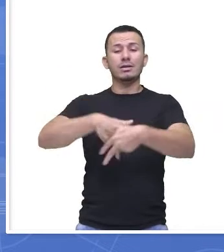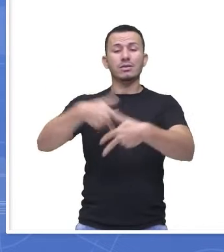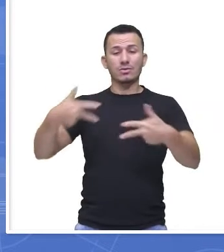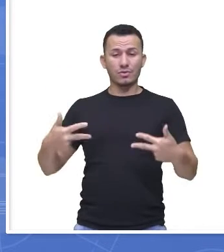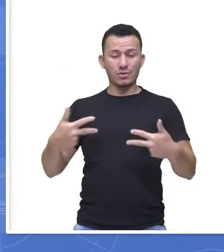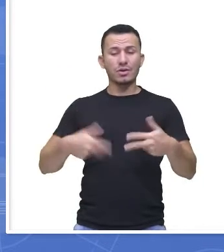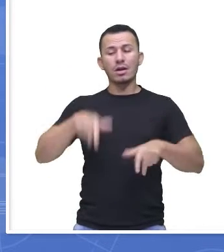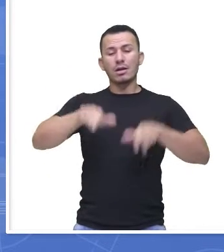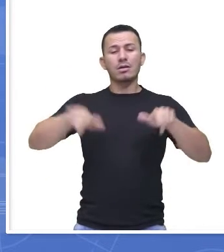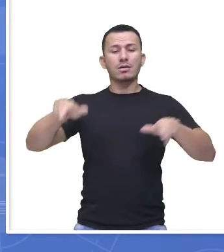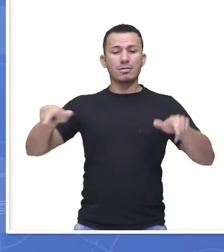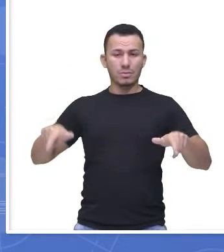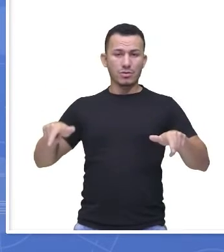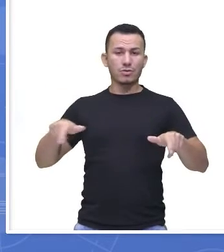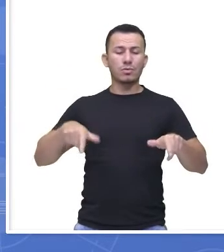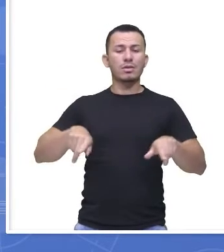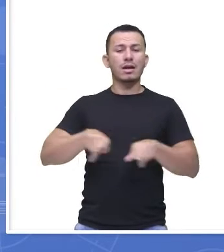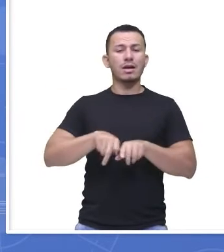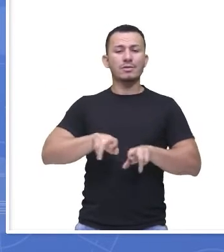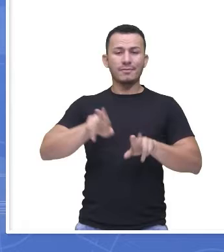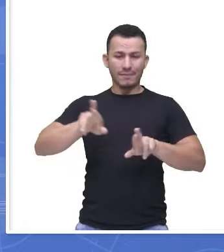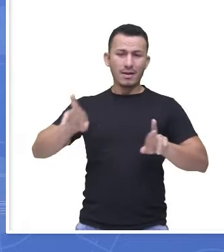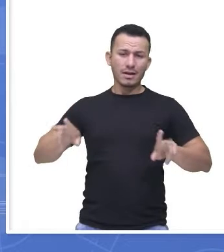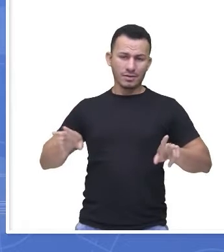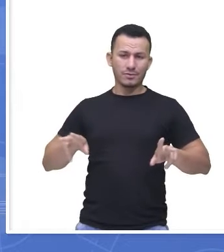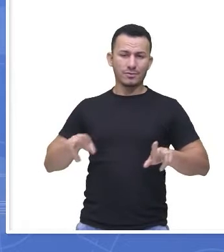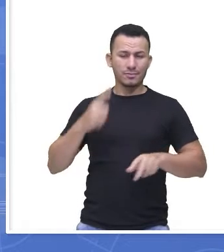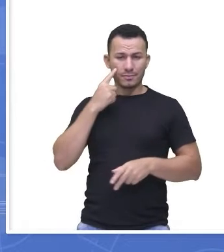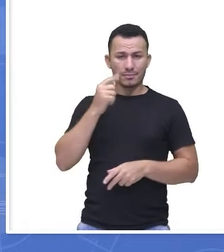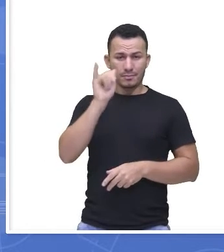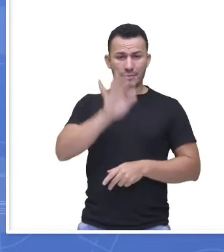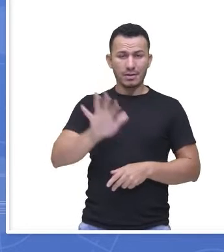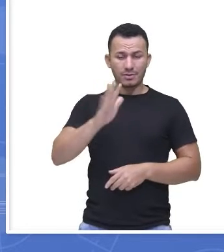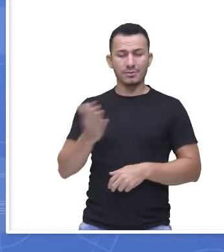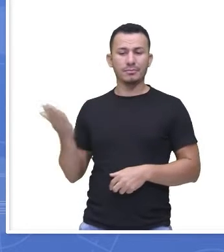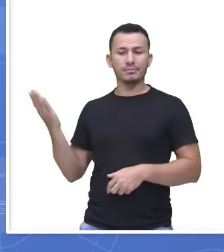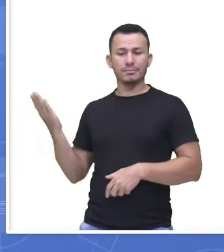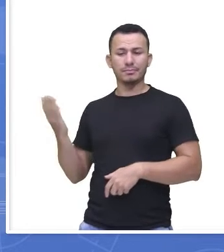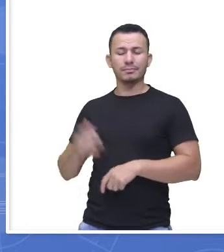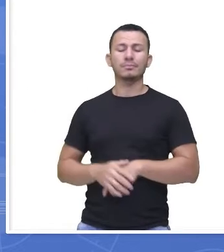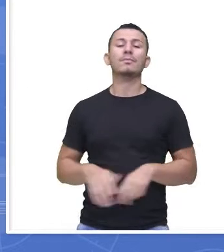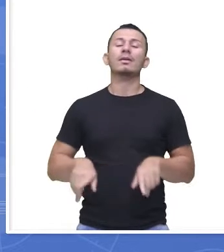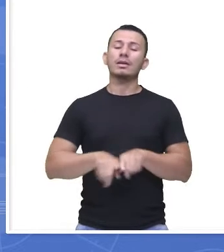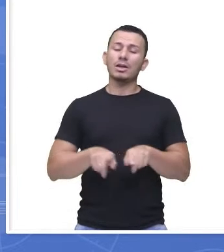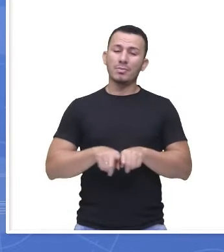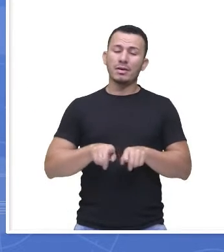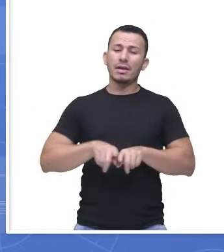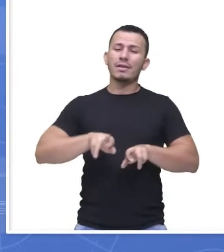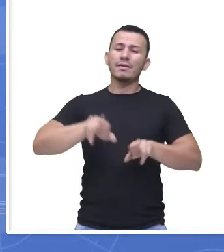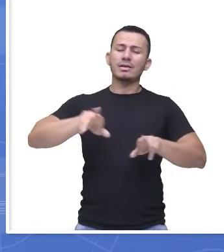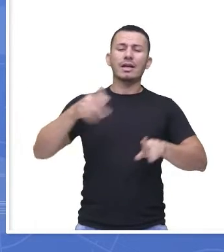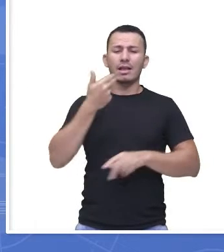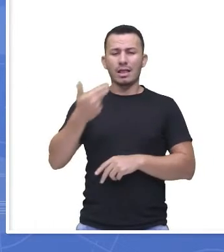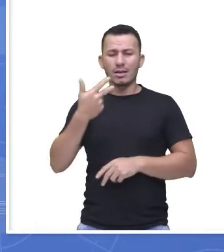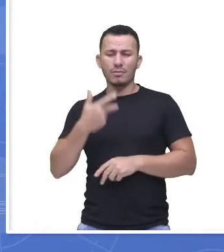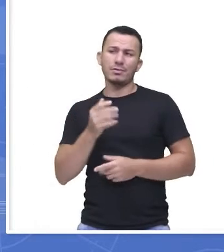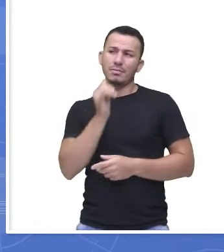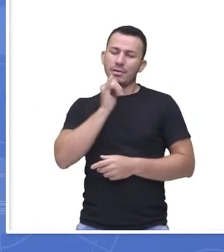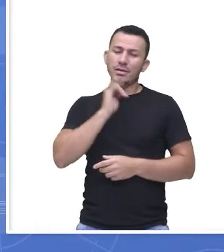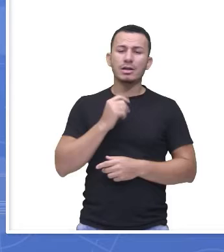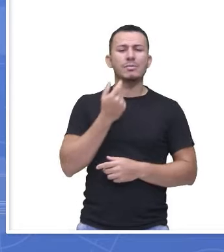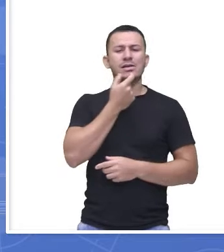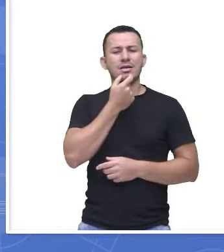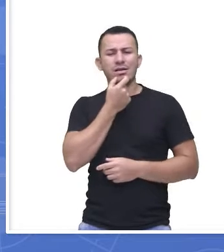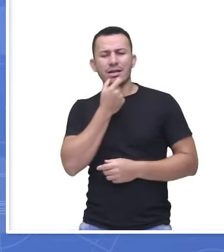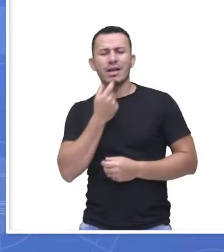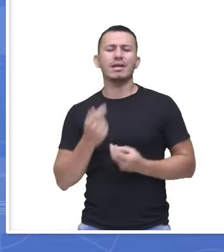pessoas que são etnicamente diferentes, né? Existe a diversidade linguística, uns falam inglês, outros falam francês, outros